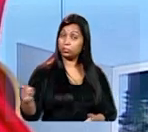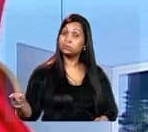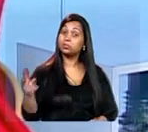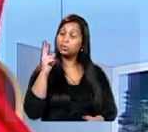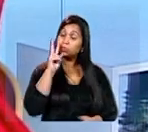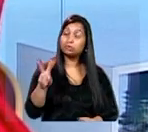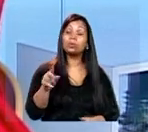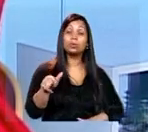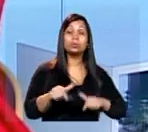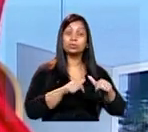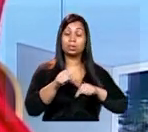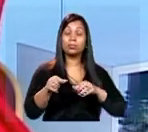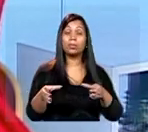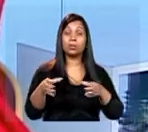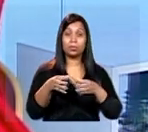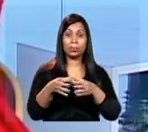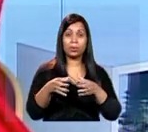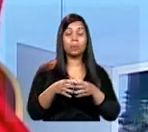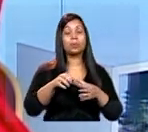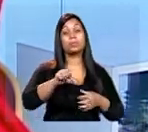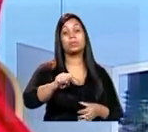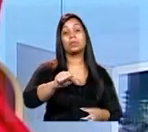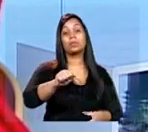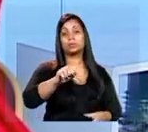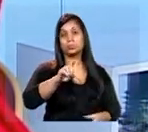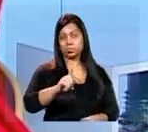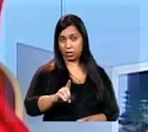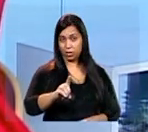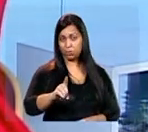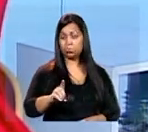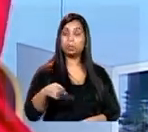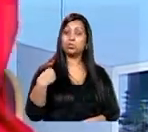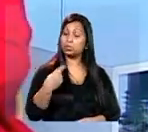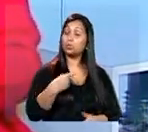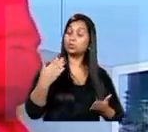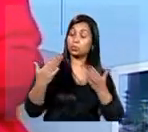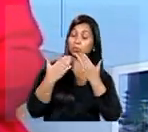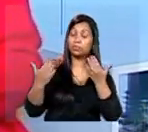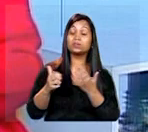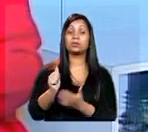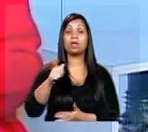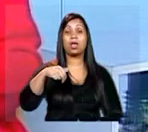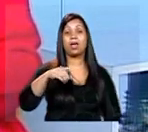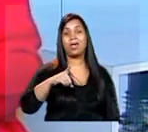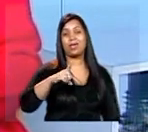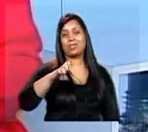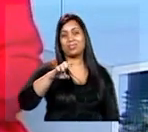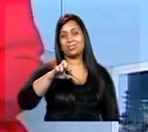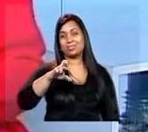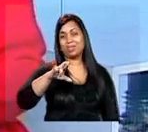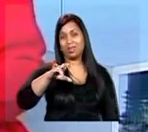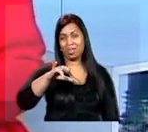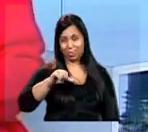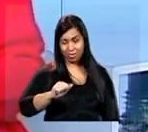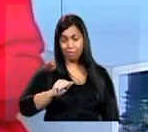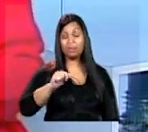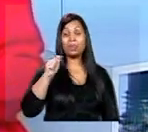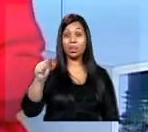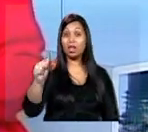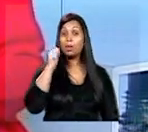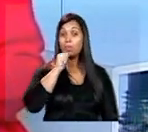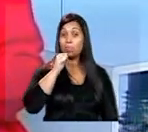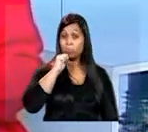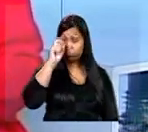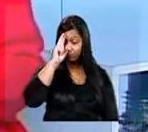Então, você acompanhou aí o serviço da equipe do SAD. A gente está conversando aqui hoje com a Andréia Aparecida Silveira Malone, que